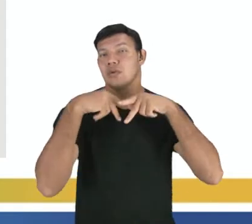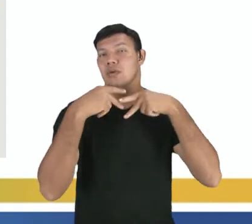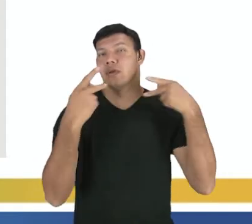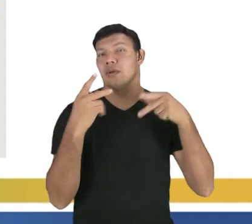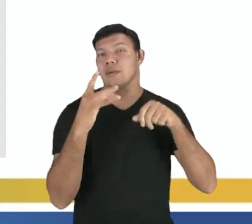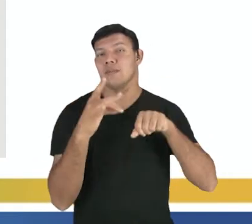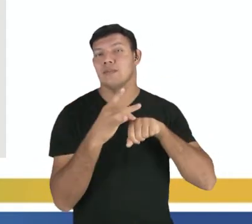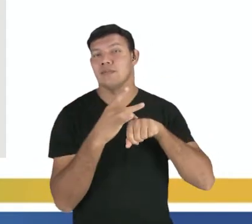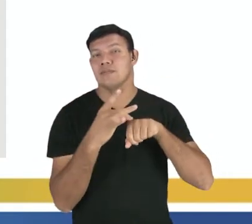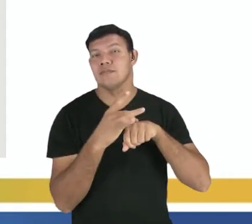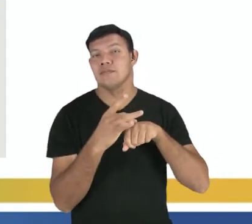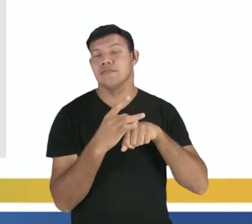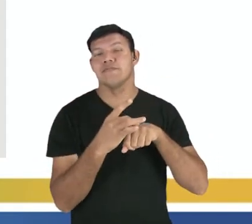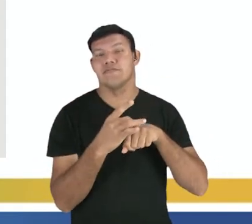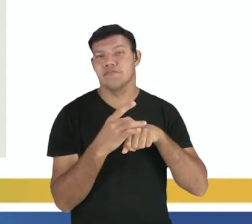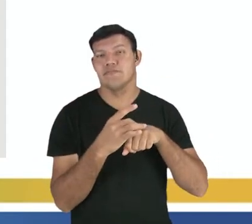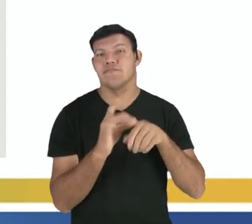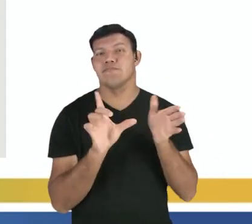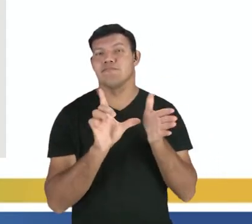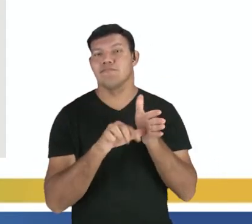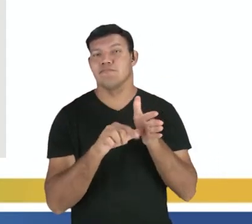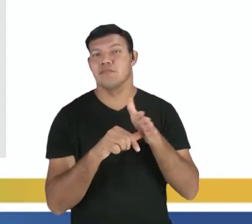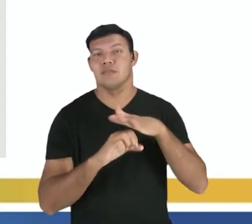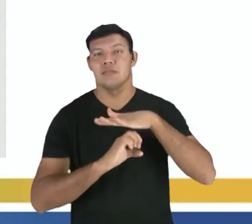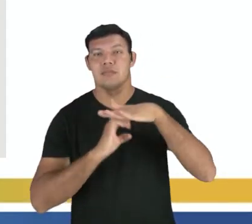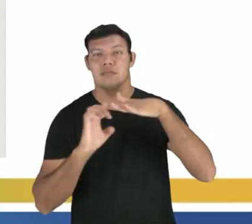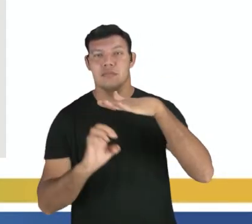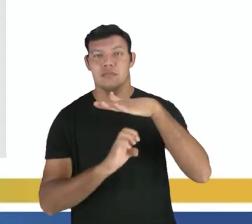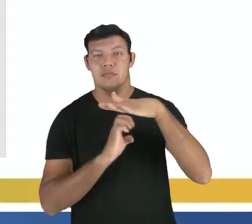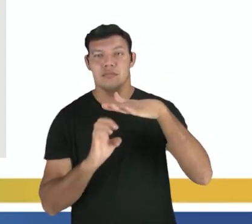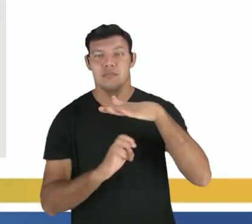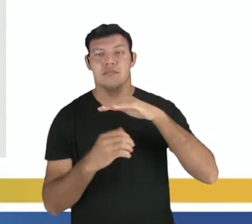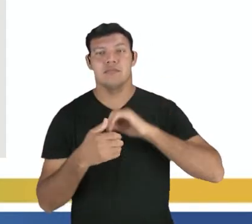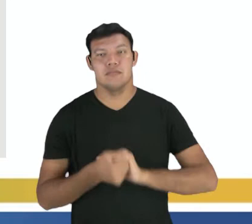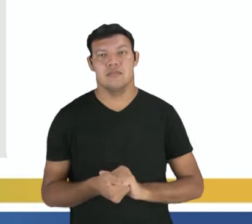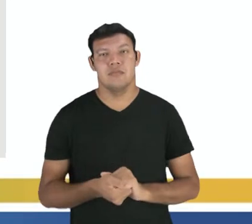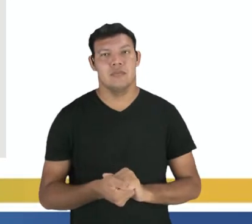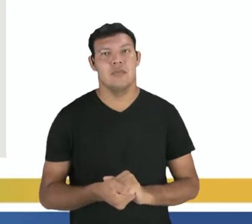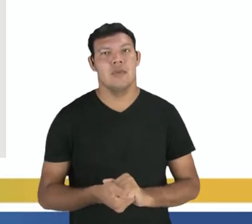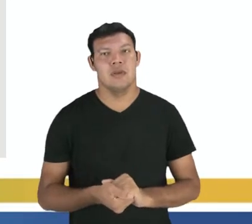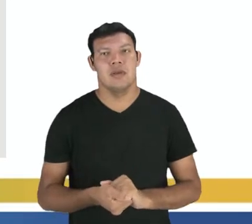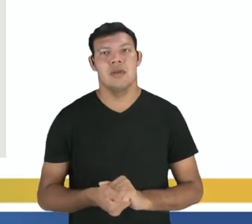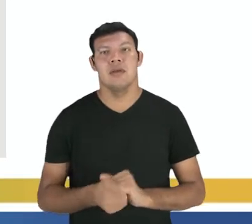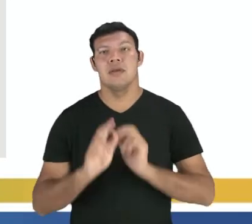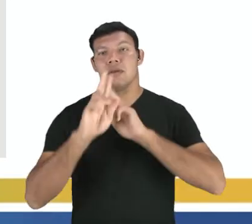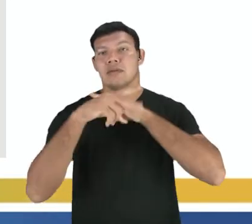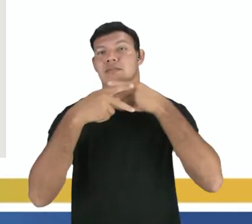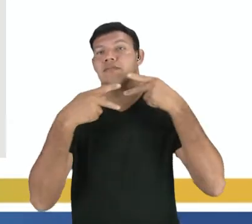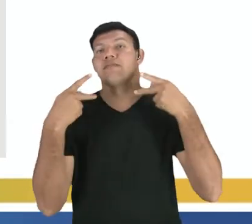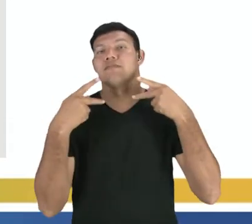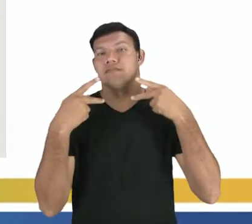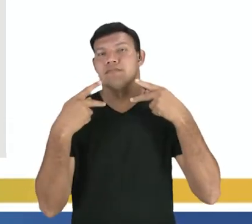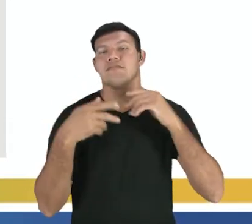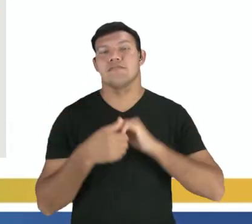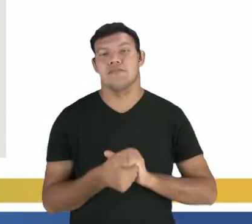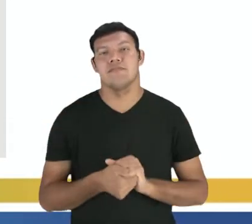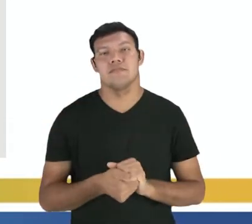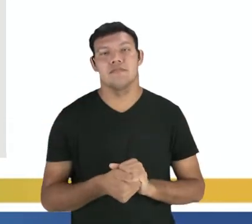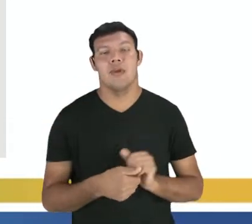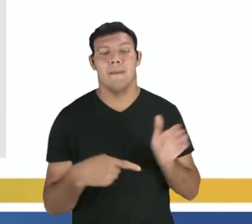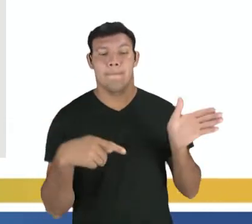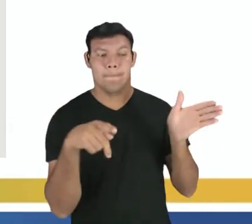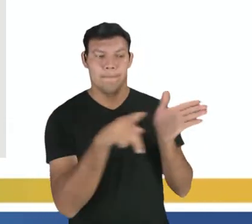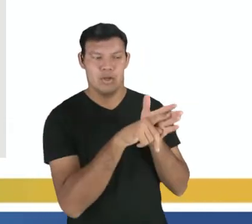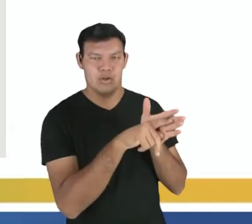preta chegou tarde na empresa. O homem cuja gravata é preta. A gravata é do homem, né?